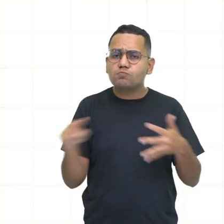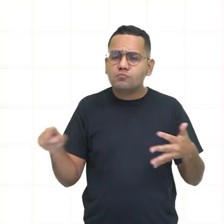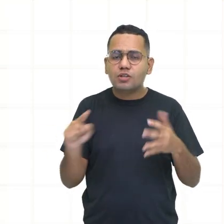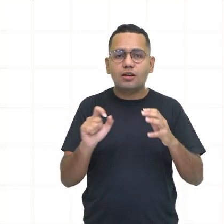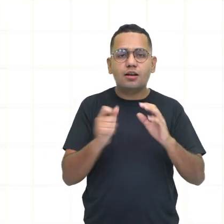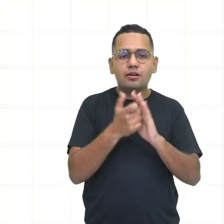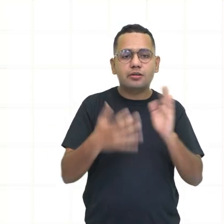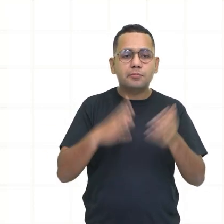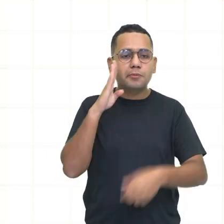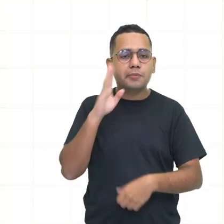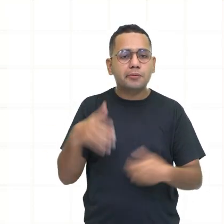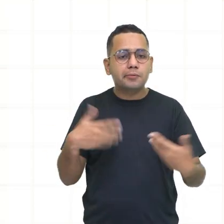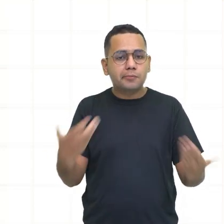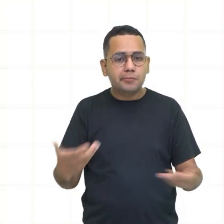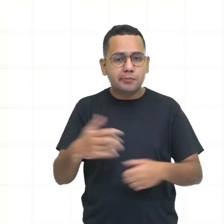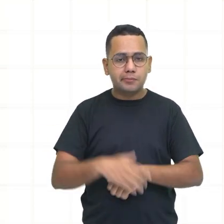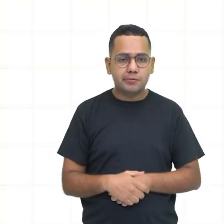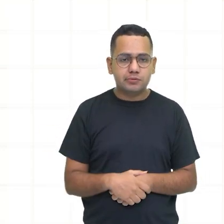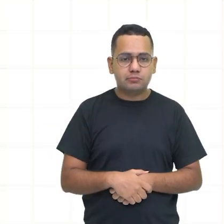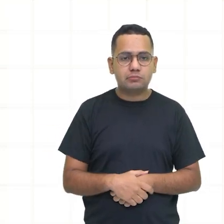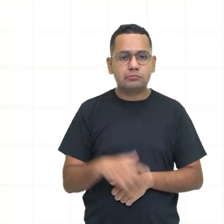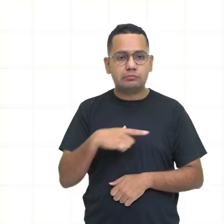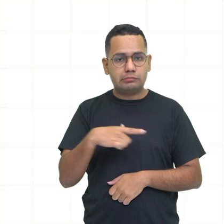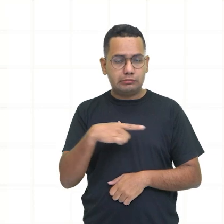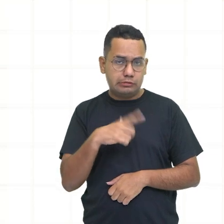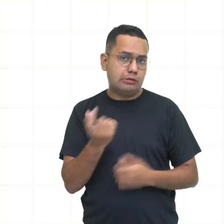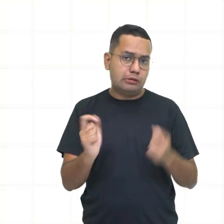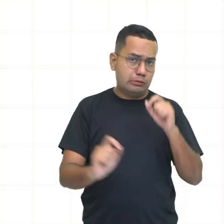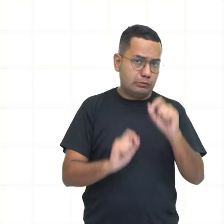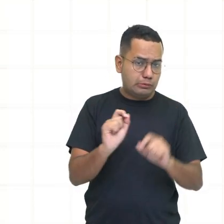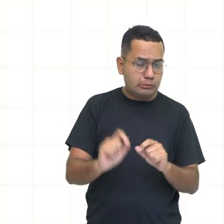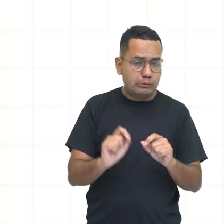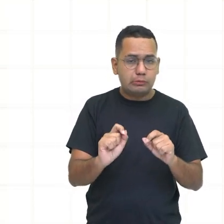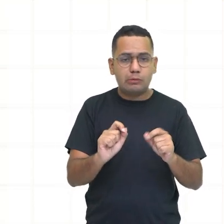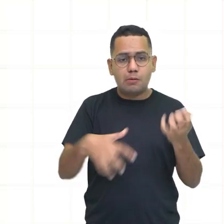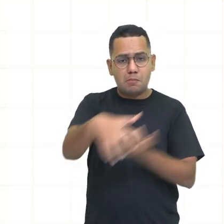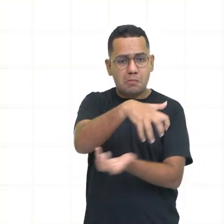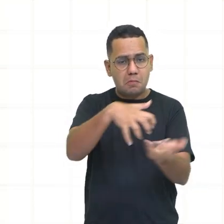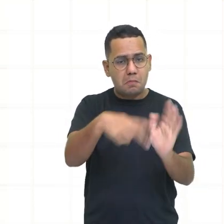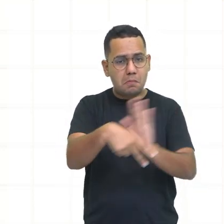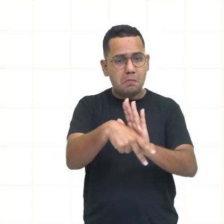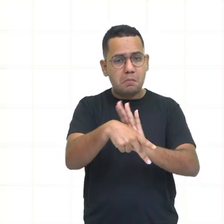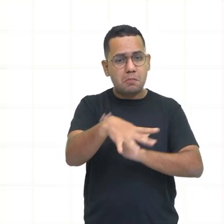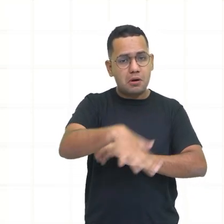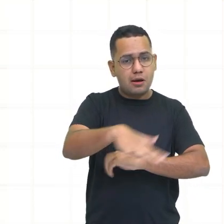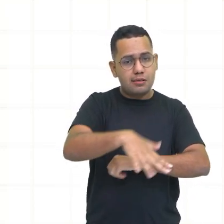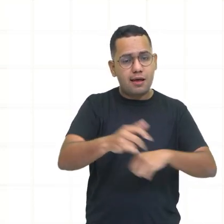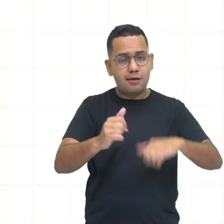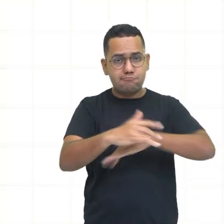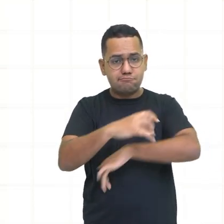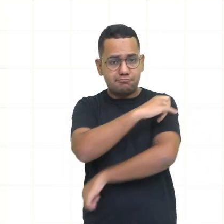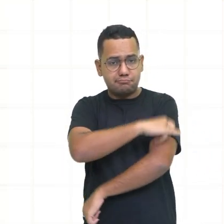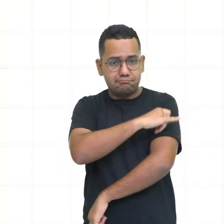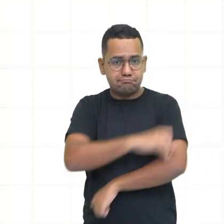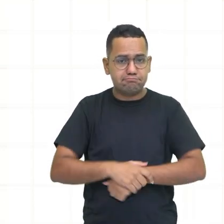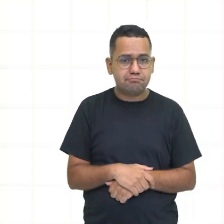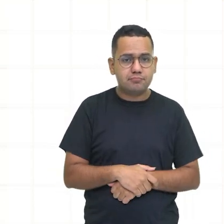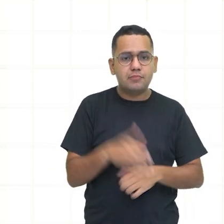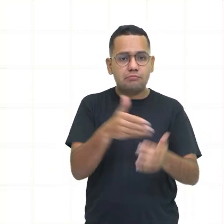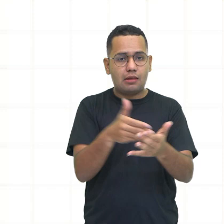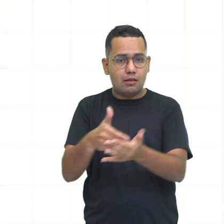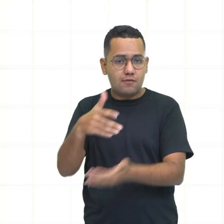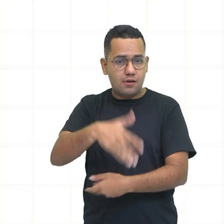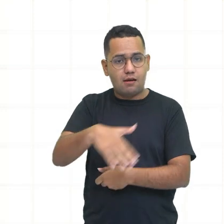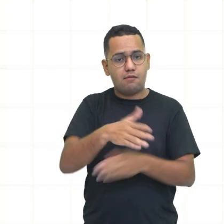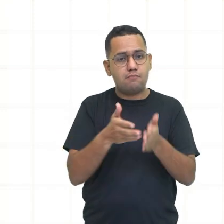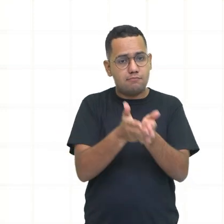os principais eventos da Armada: bombardeio da cidade do Rio de Janeiro, ocupação de navios de guerra e